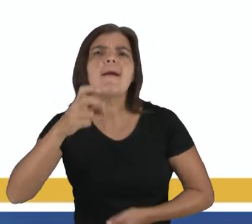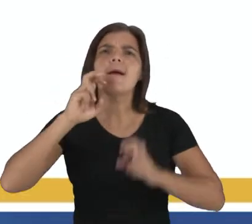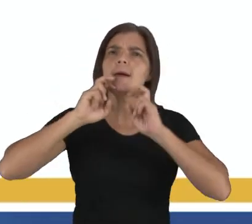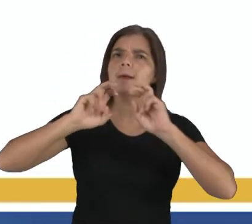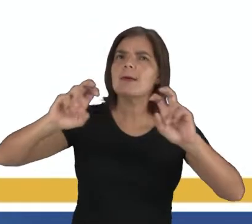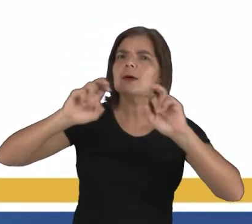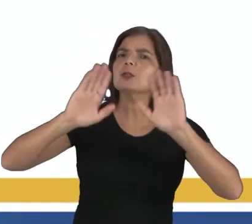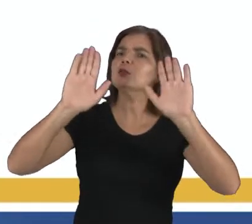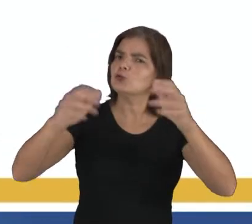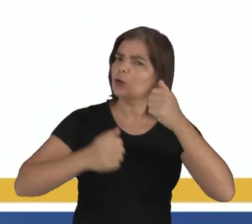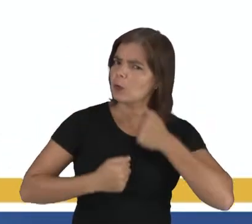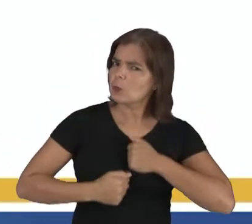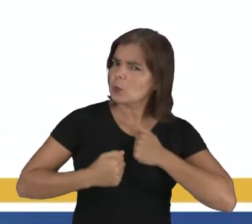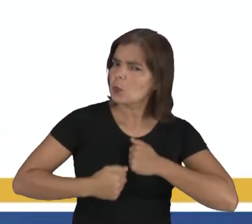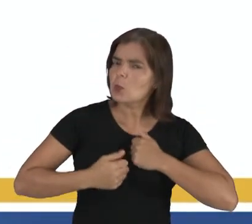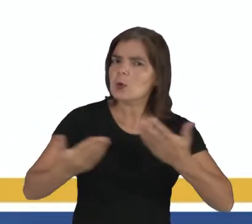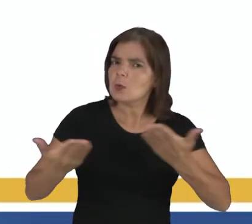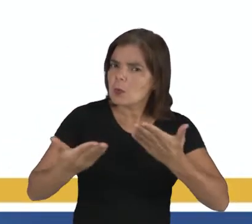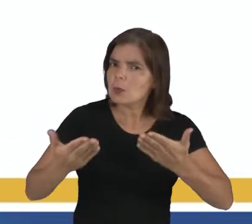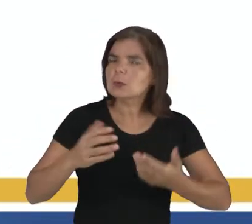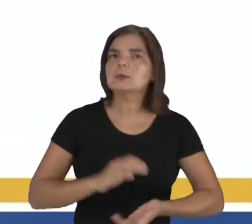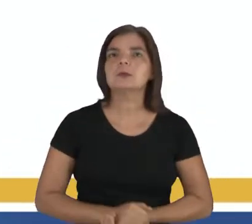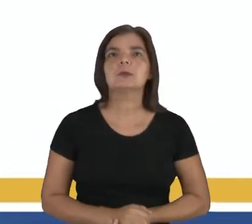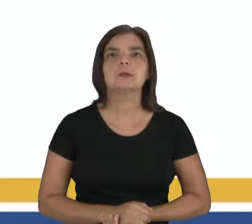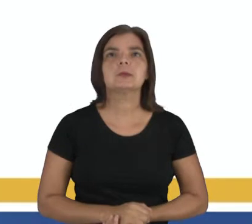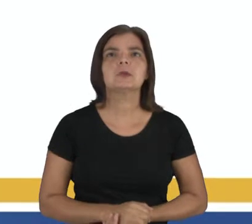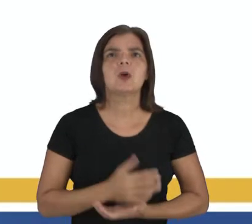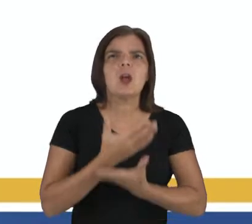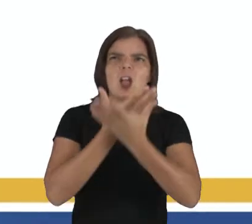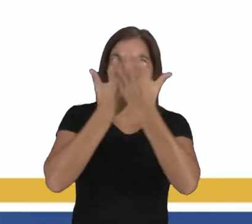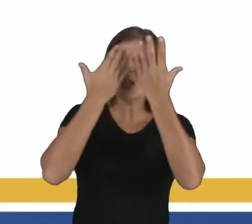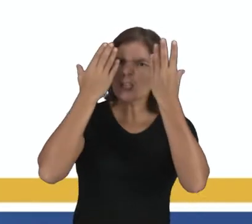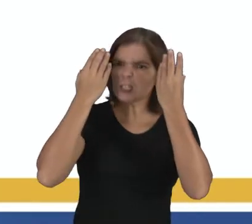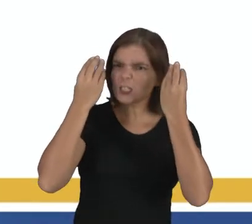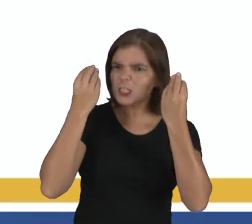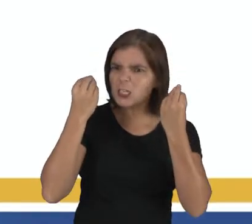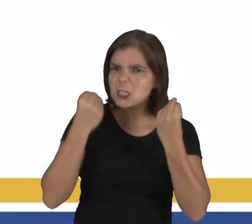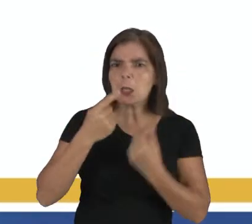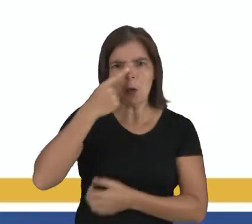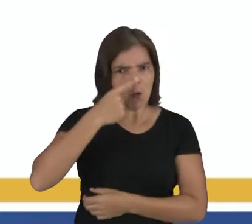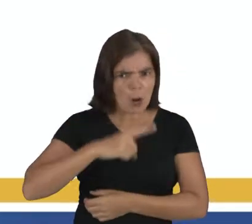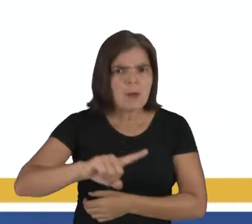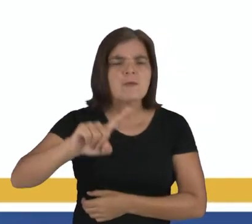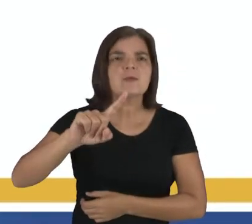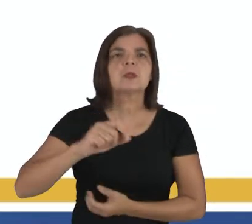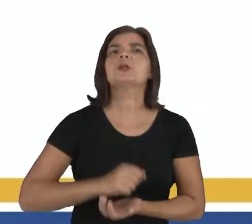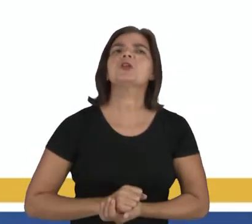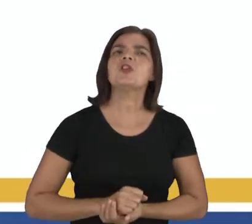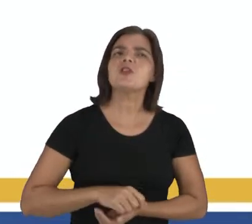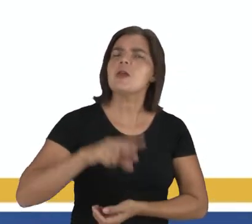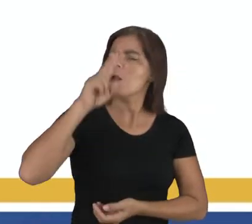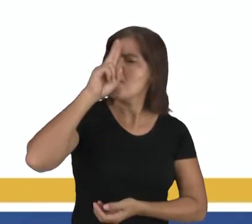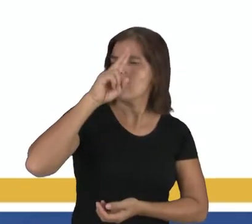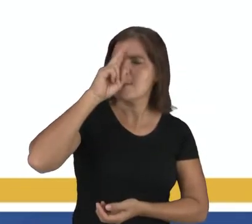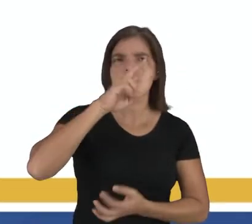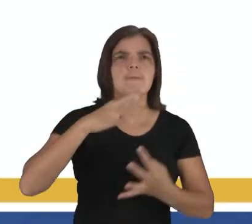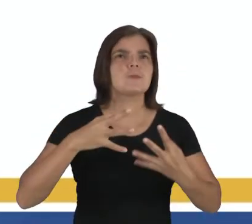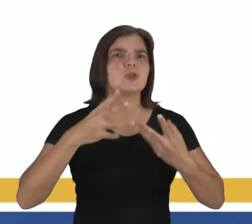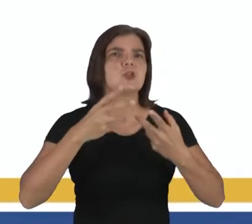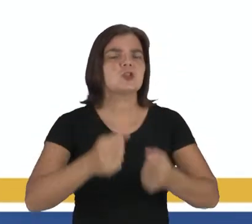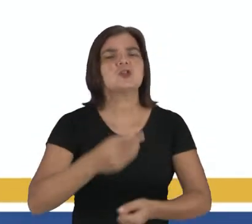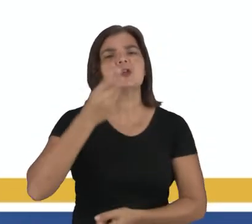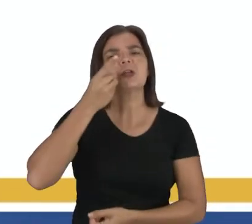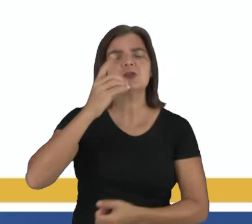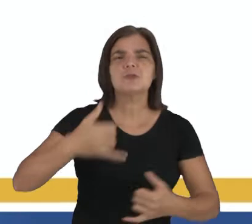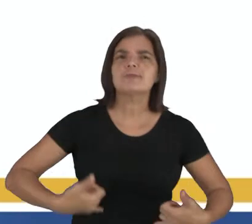já tomou banho hoje? Esqueceu o elefante. Eu me lembro de tudo. Datas